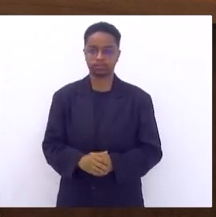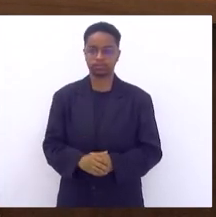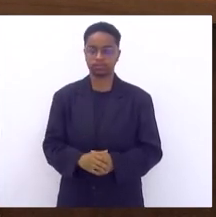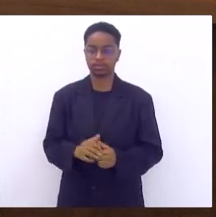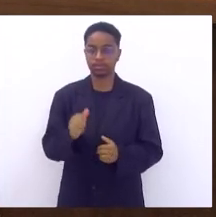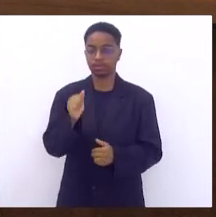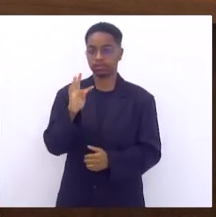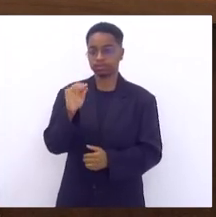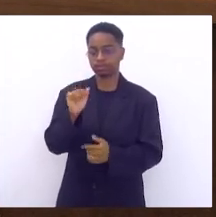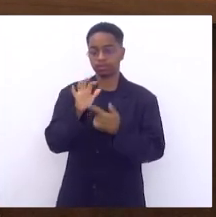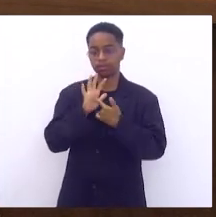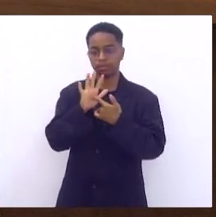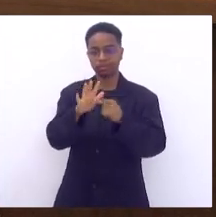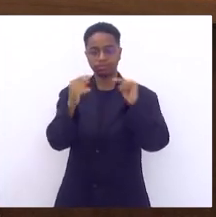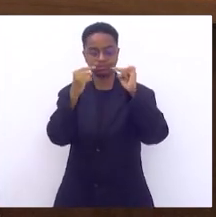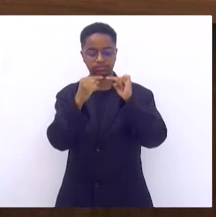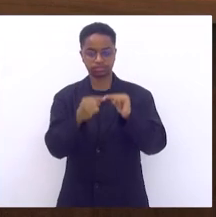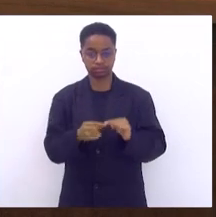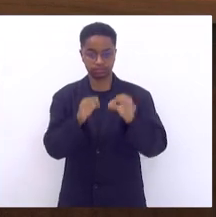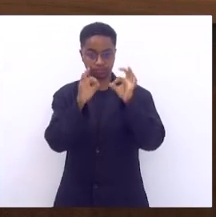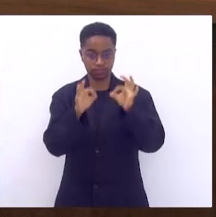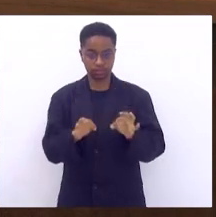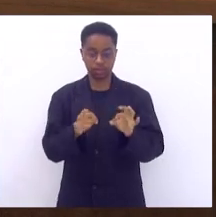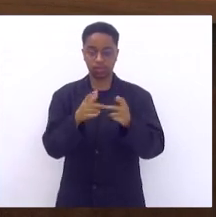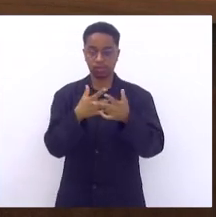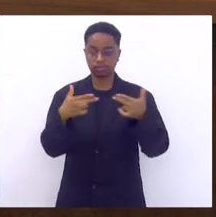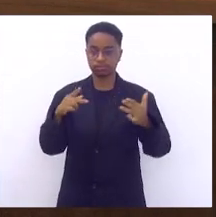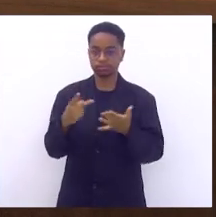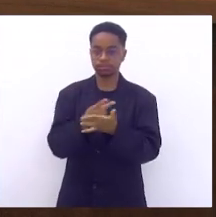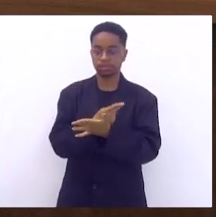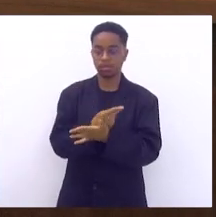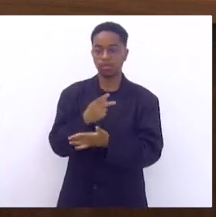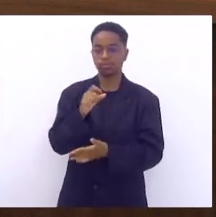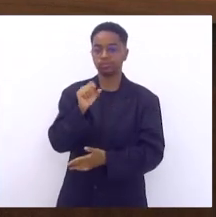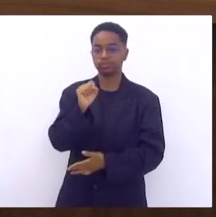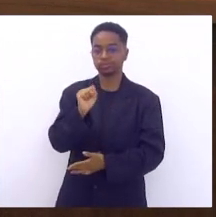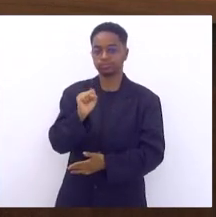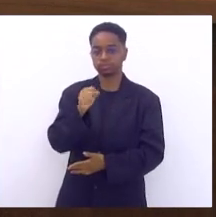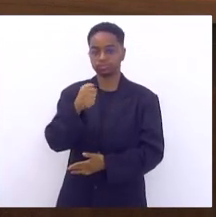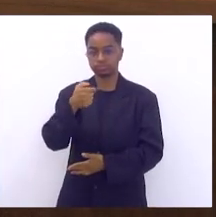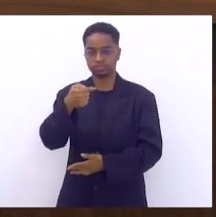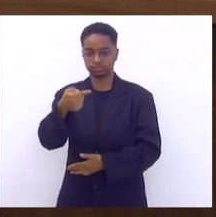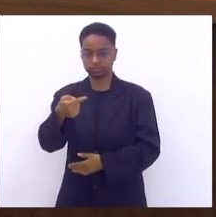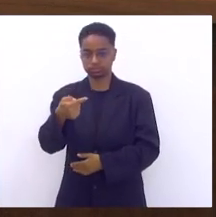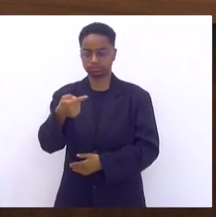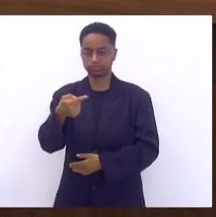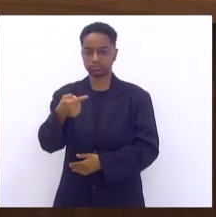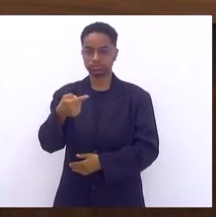ata reflete com exatidão o ocorrido na 87ª.